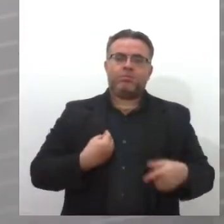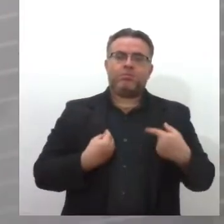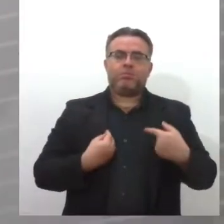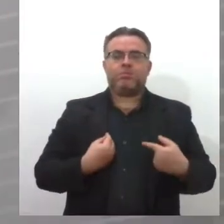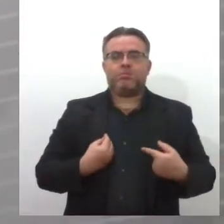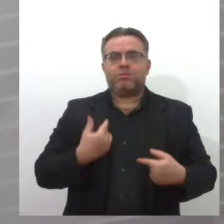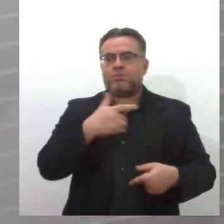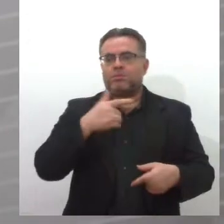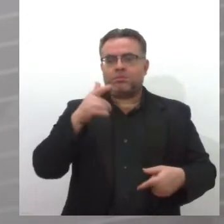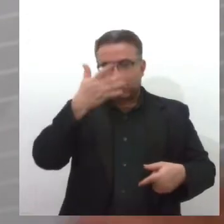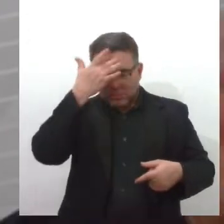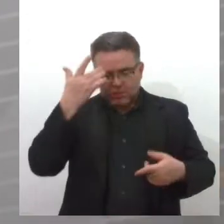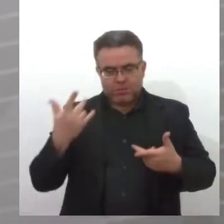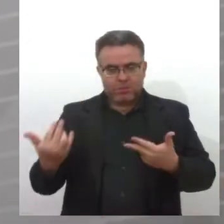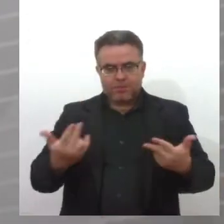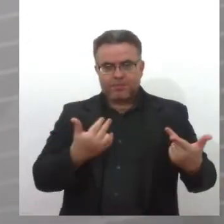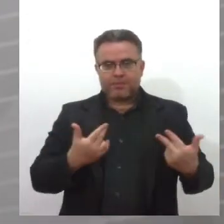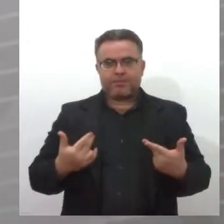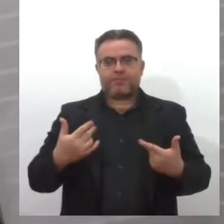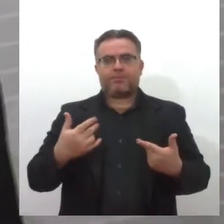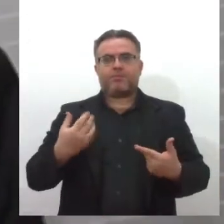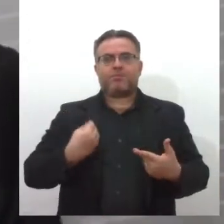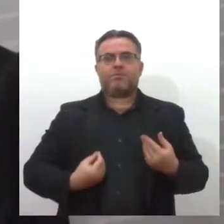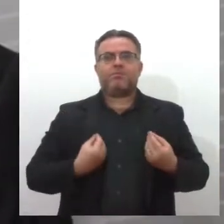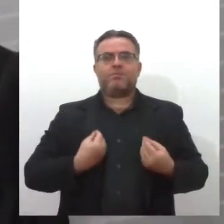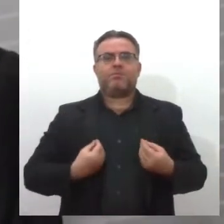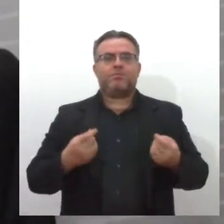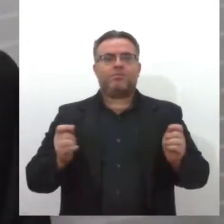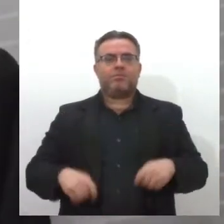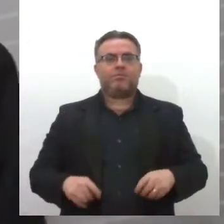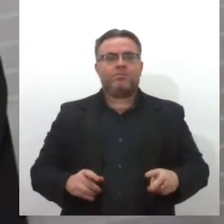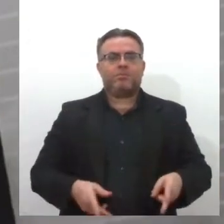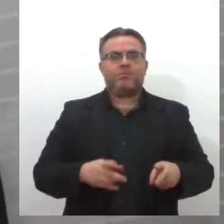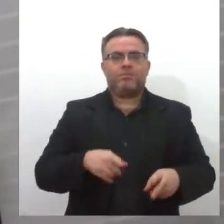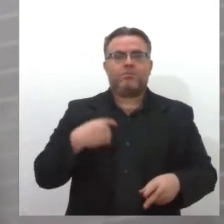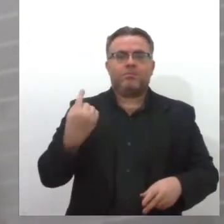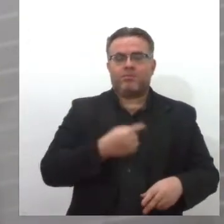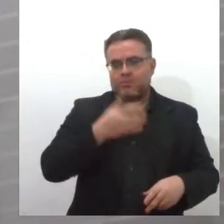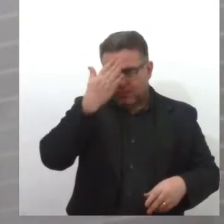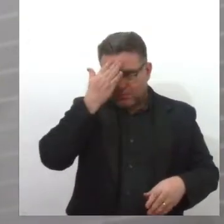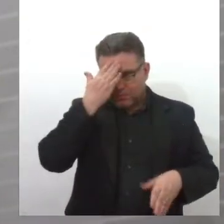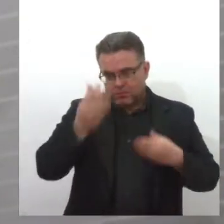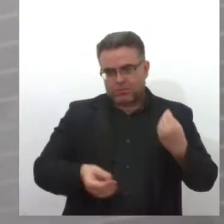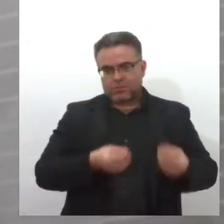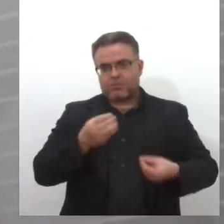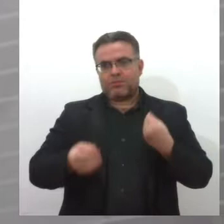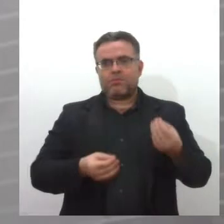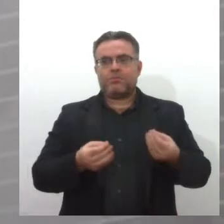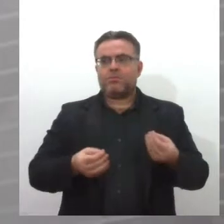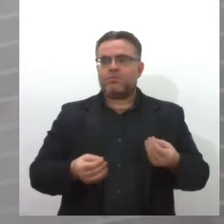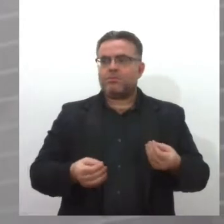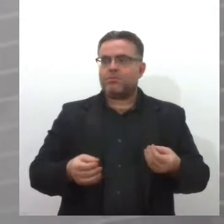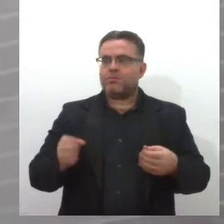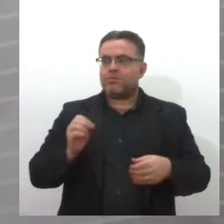de outras pessoas e de muitas pessoas. Já que nós sabemos que o vírus existe, continua existindo,